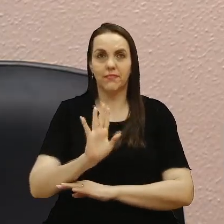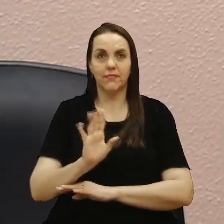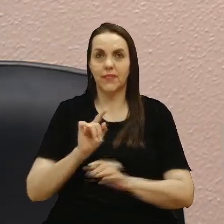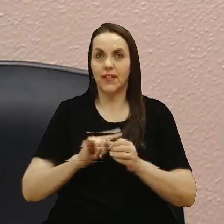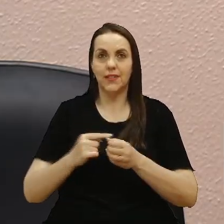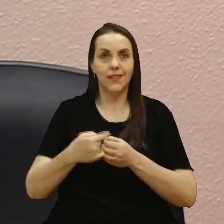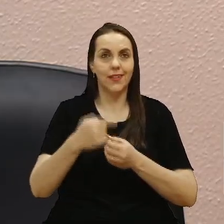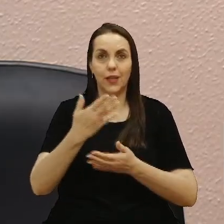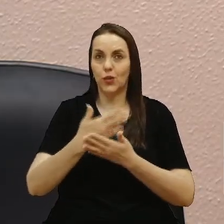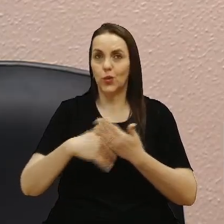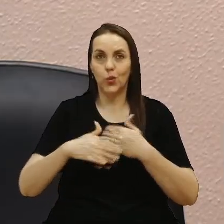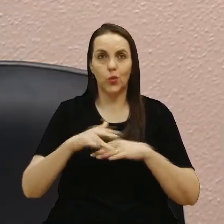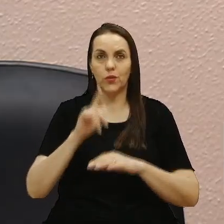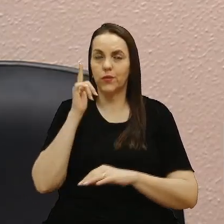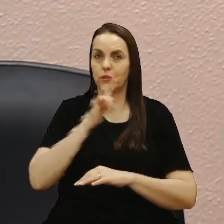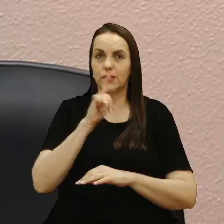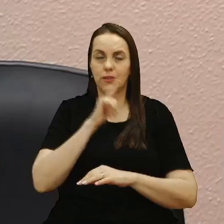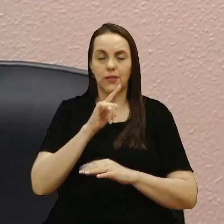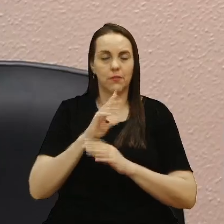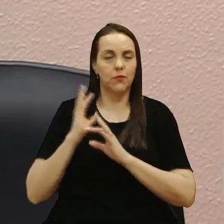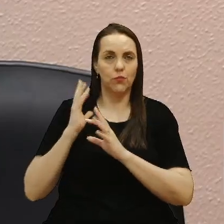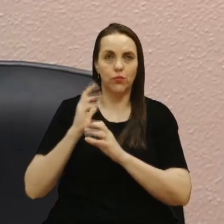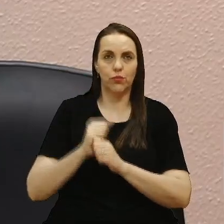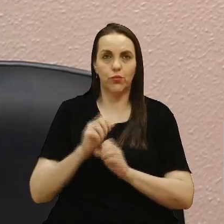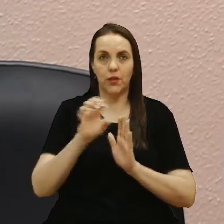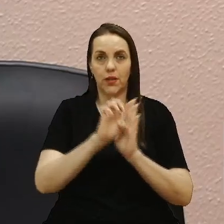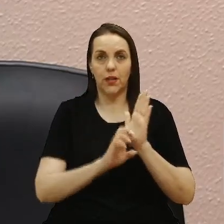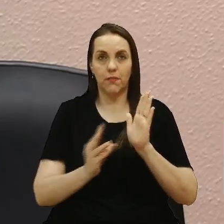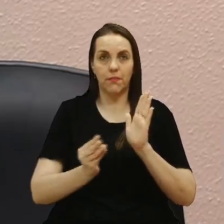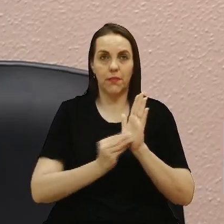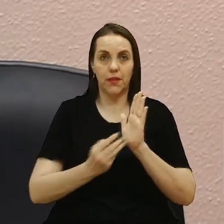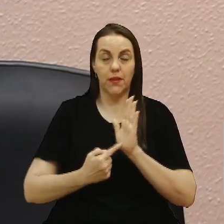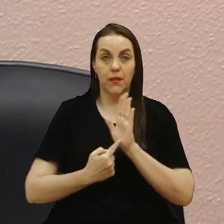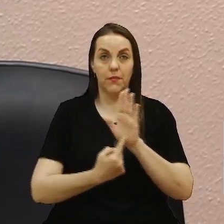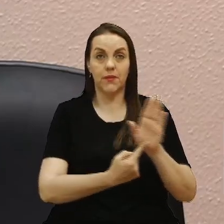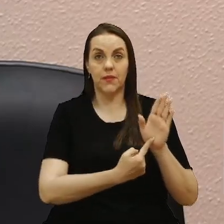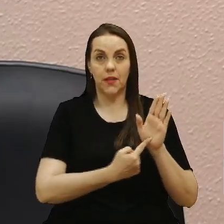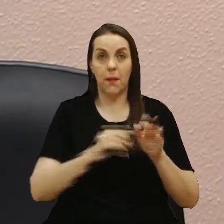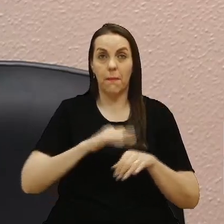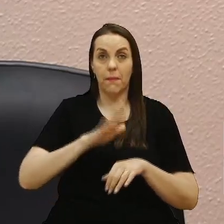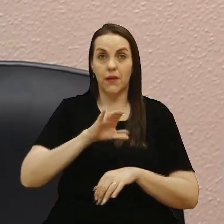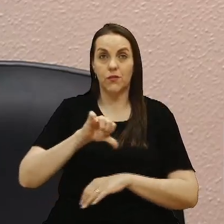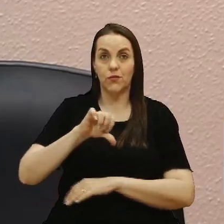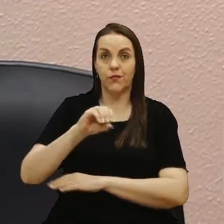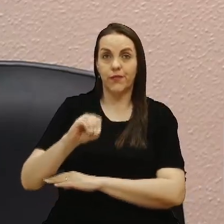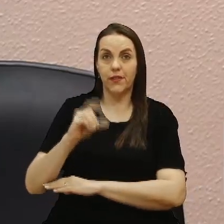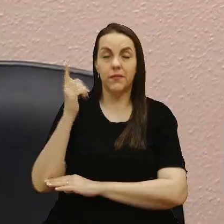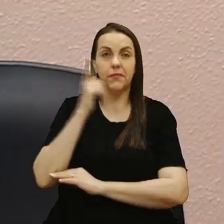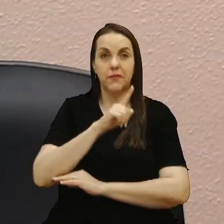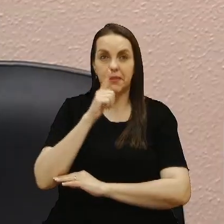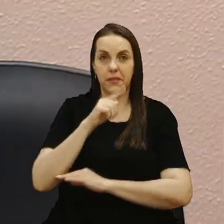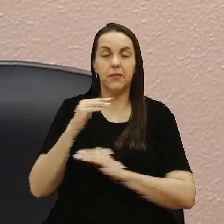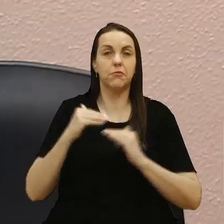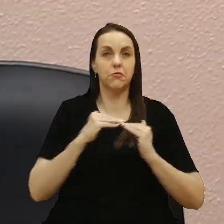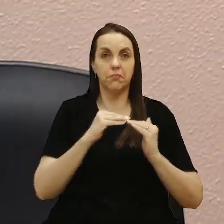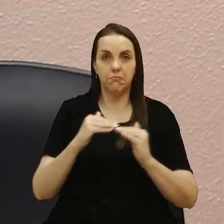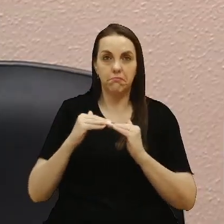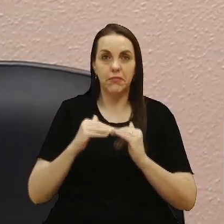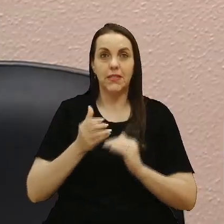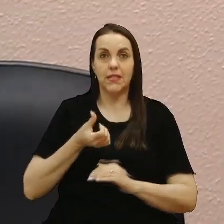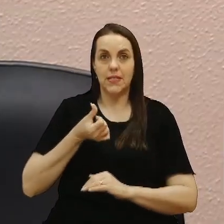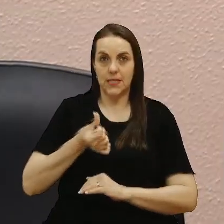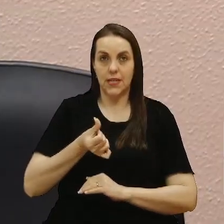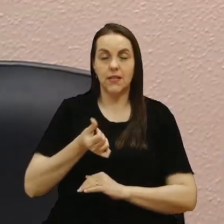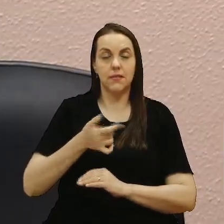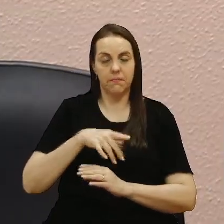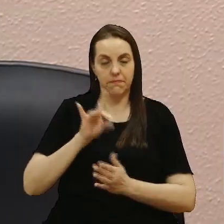construções que nós conseguimos tirar. A partir de todas as emendas apresentadas, foram mais de 90 emendas e nós conseguimos consensuar em 6 que